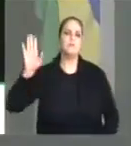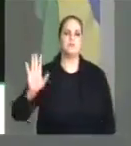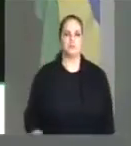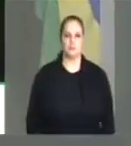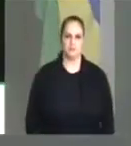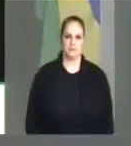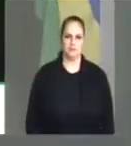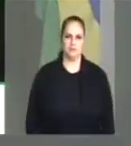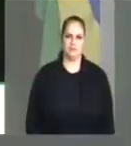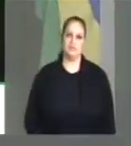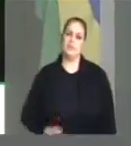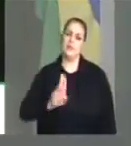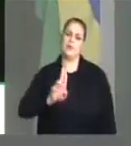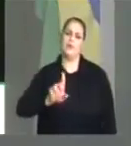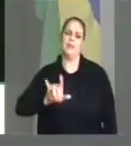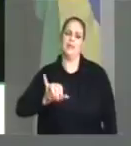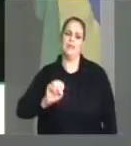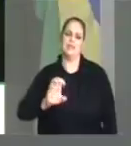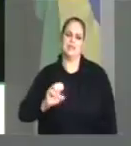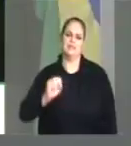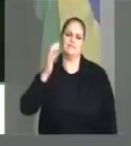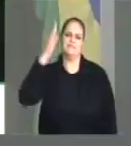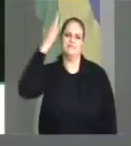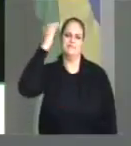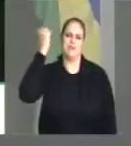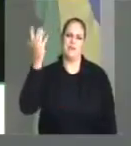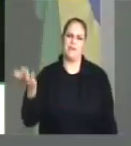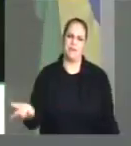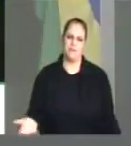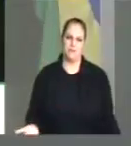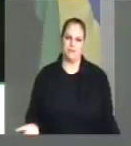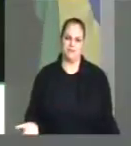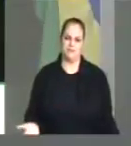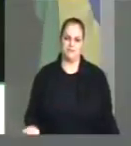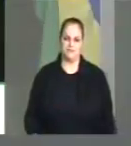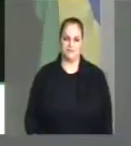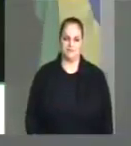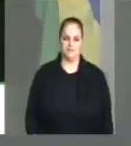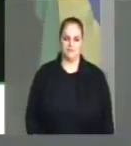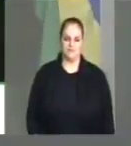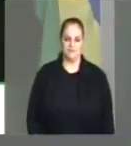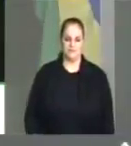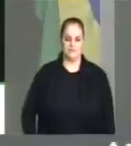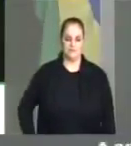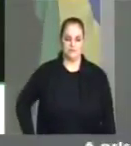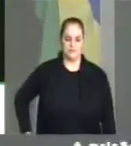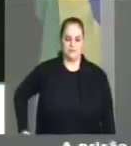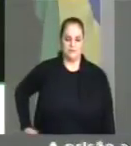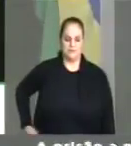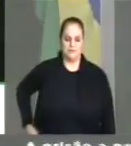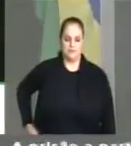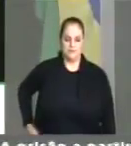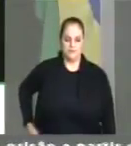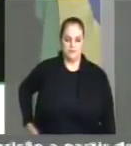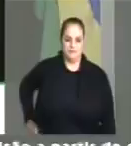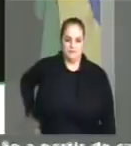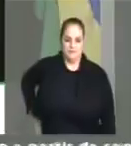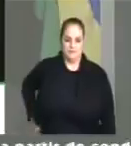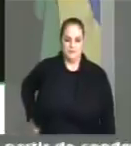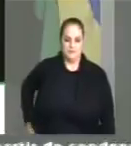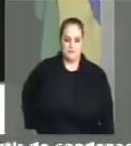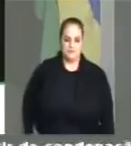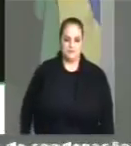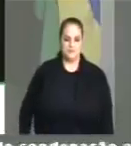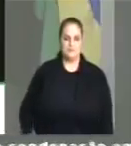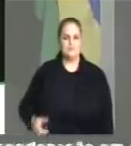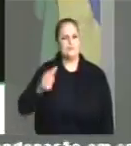Ele sabia daquilo todo. Ulisses tinha uma coisa interessante. Ele tinha uma visão universal